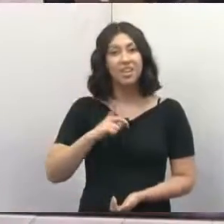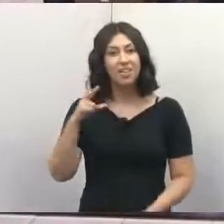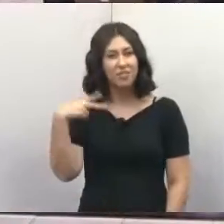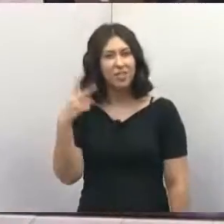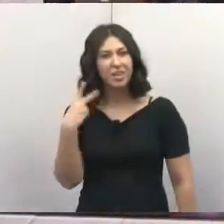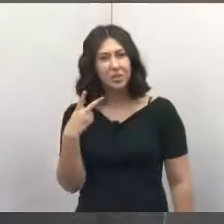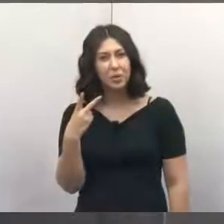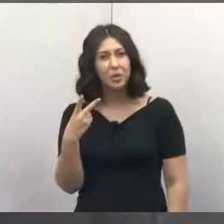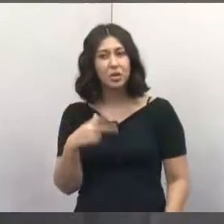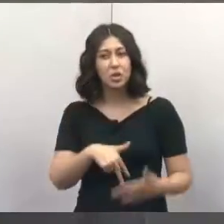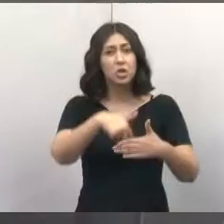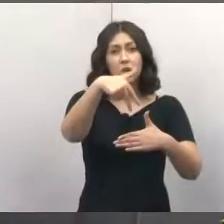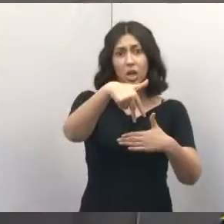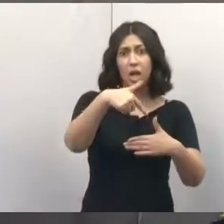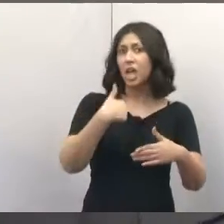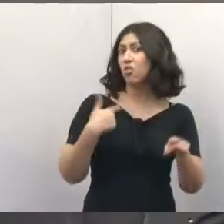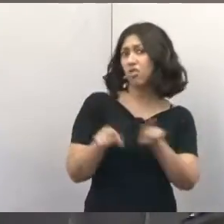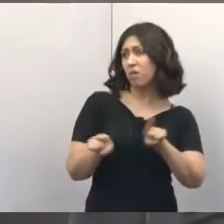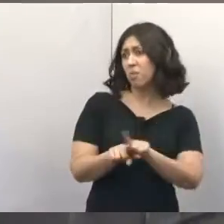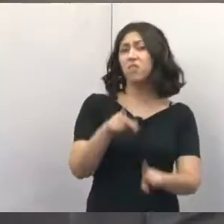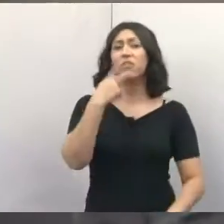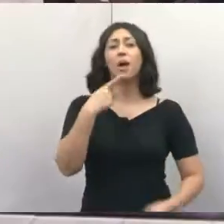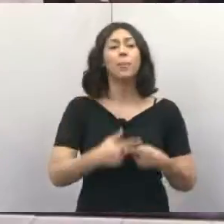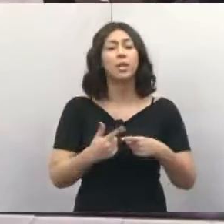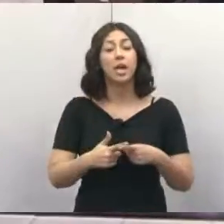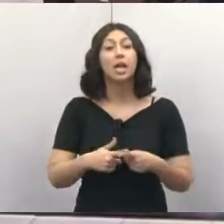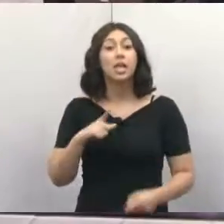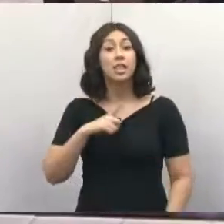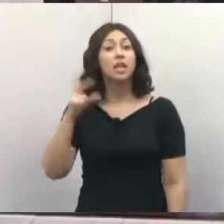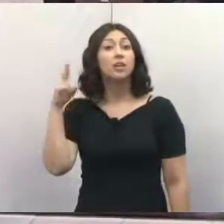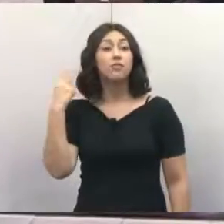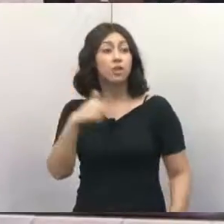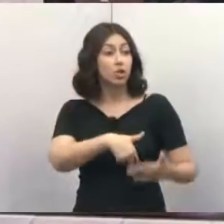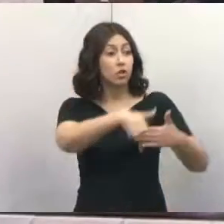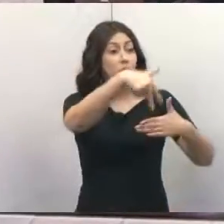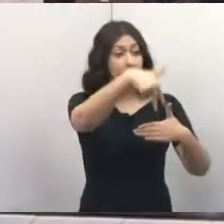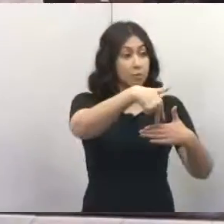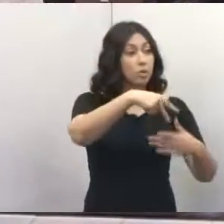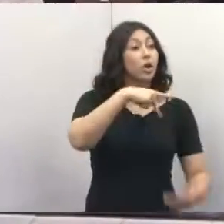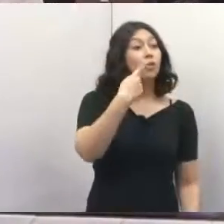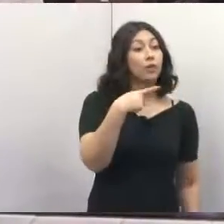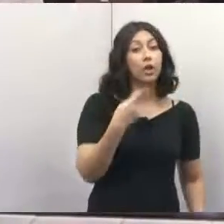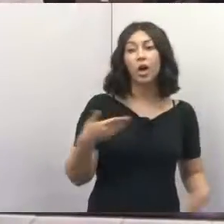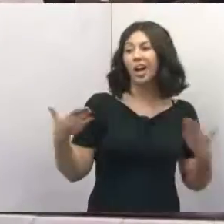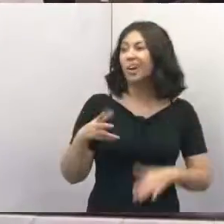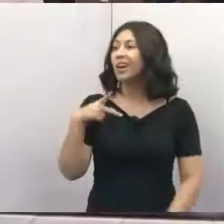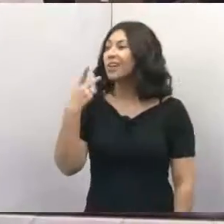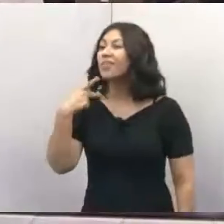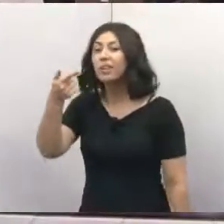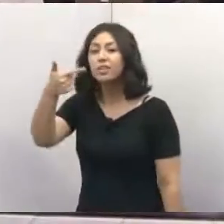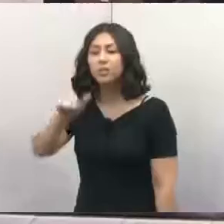tornar a falar de novo, vereador, porque eu vou falar também. Porque se não era uma vez só que tinha falado no projeto?